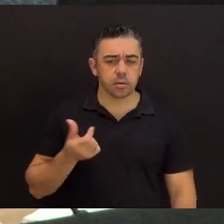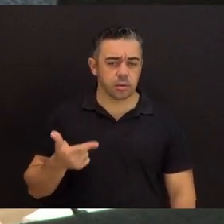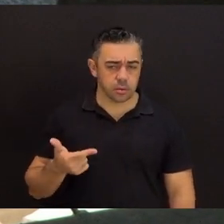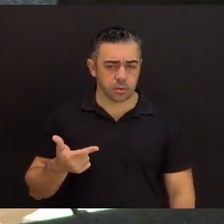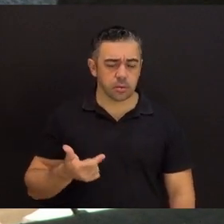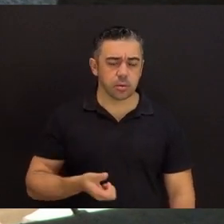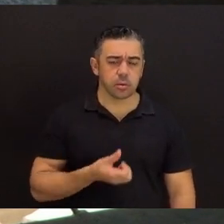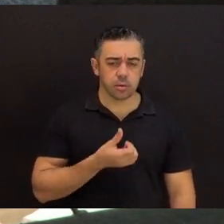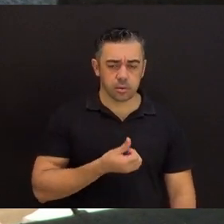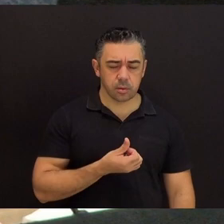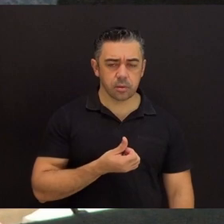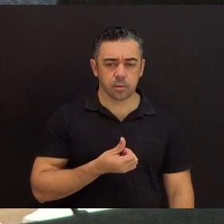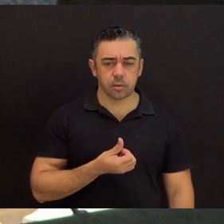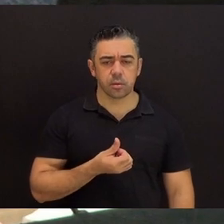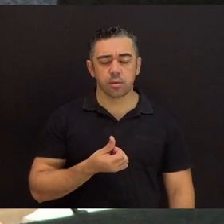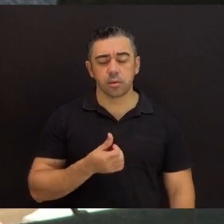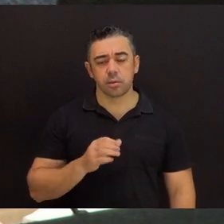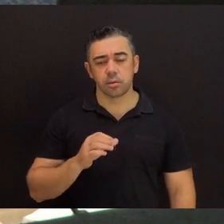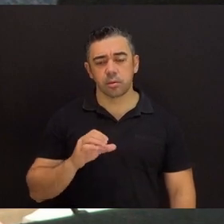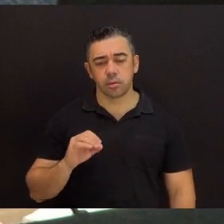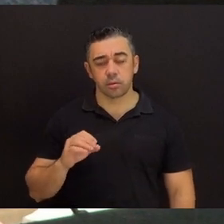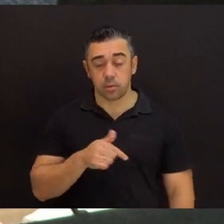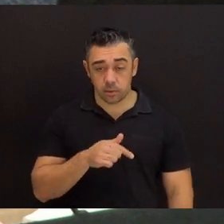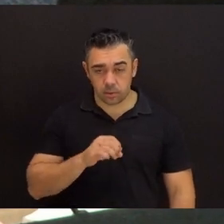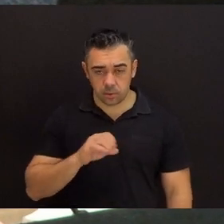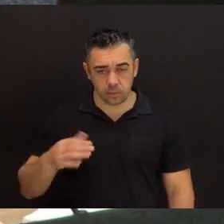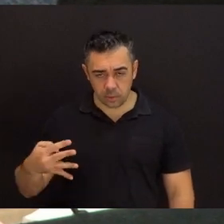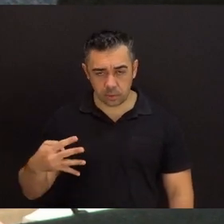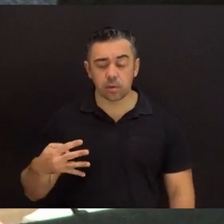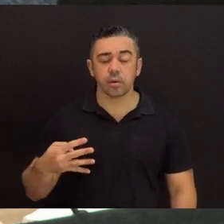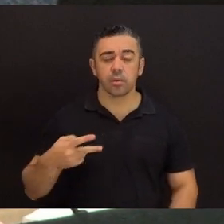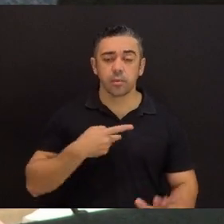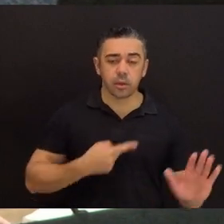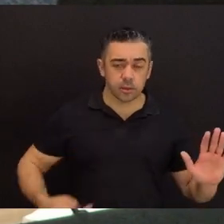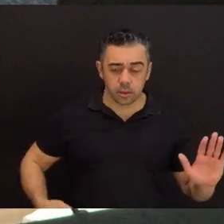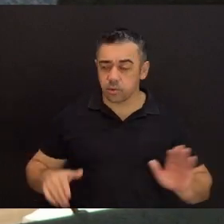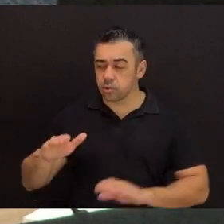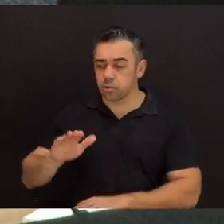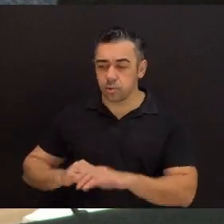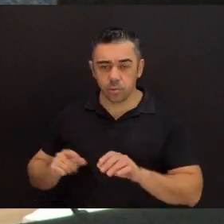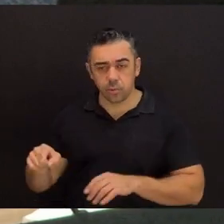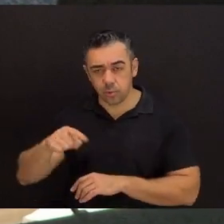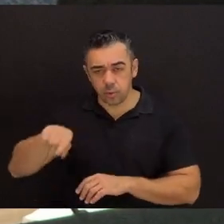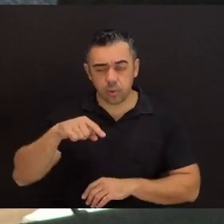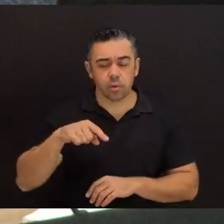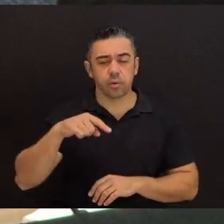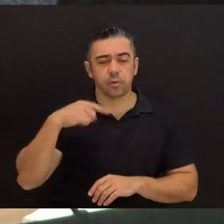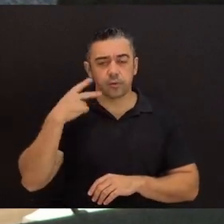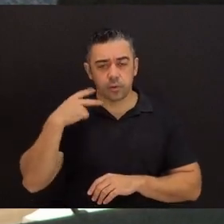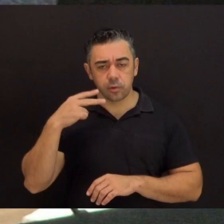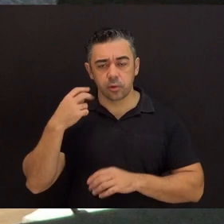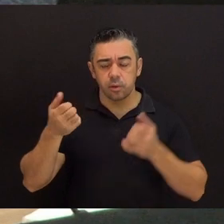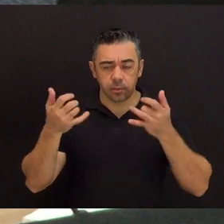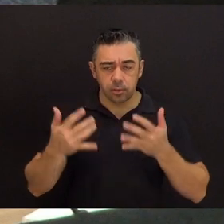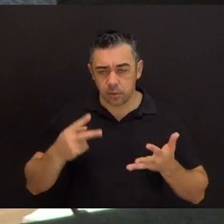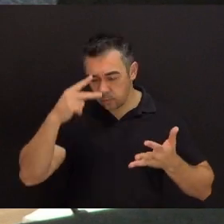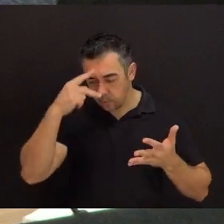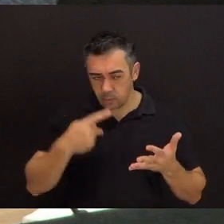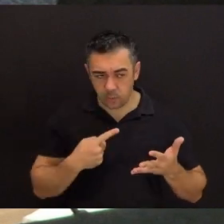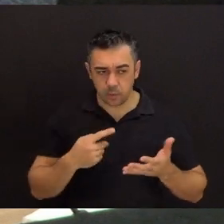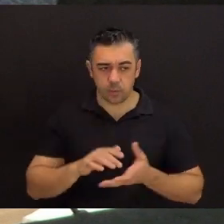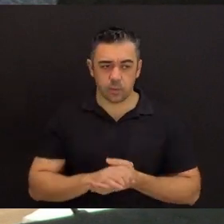662.704 em seguida o presidente concedeu a palavra aos vereadores escritos em explicação pessoal